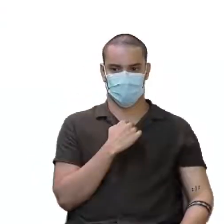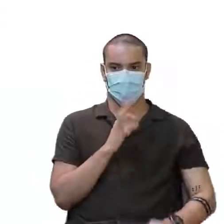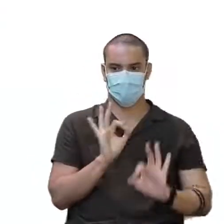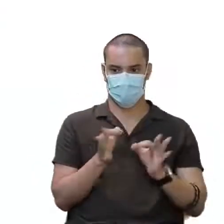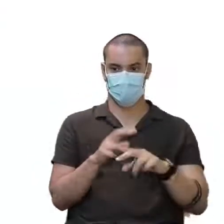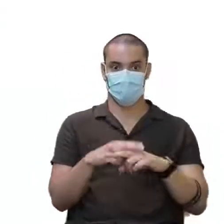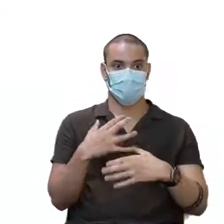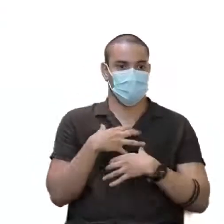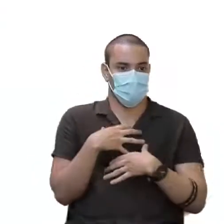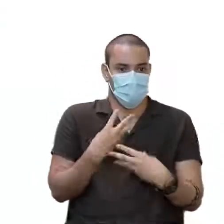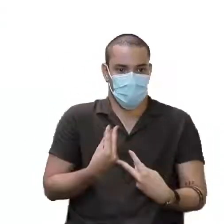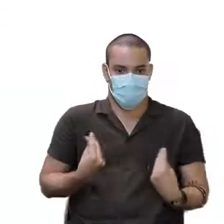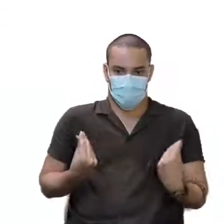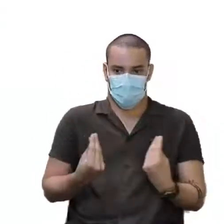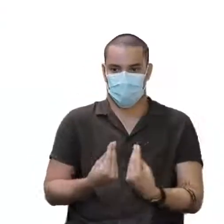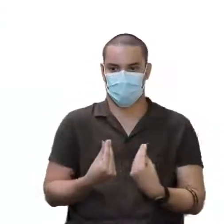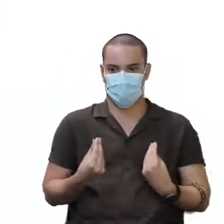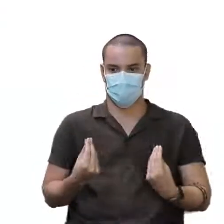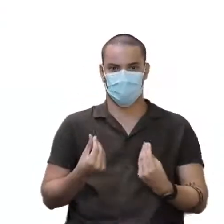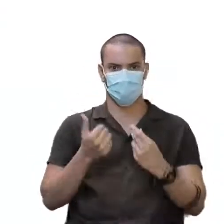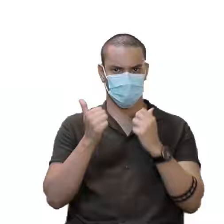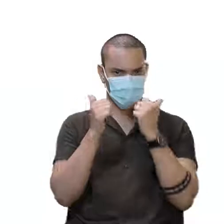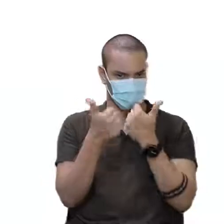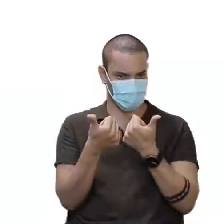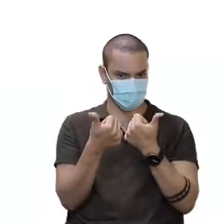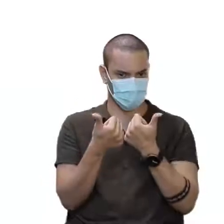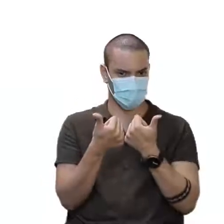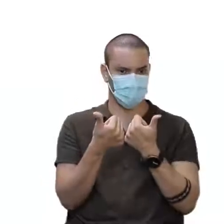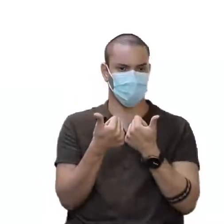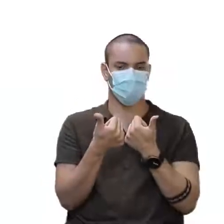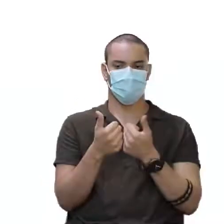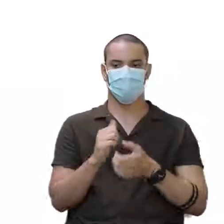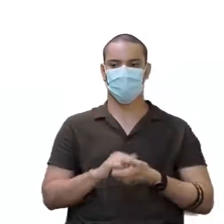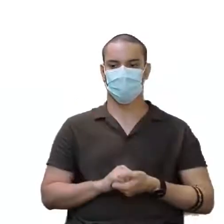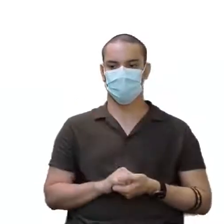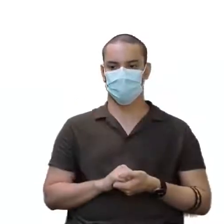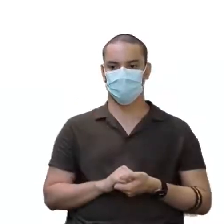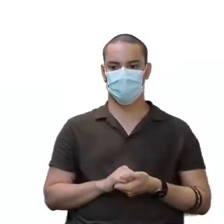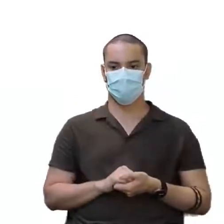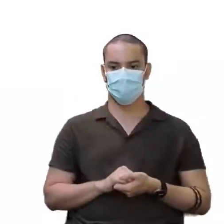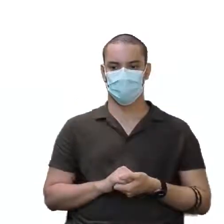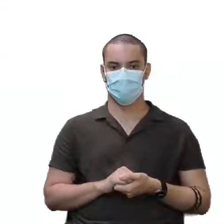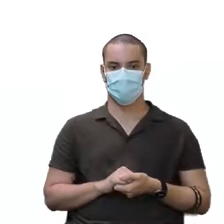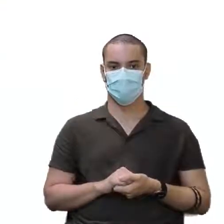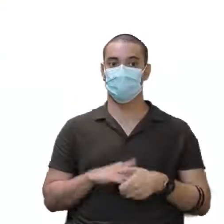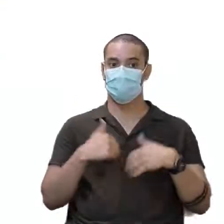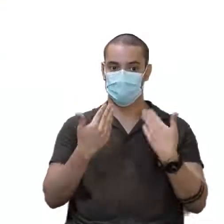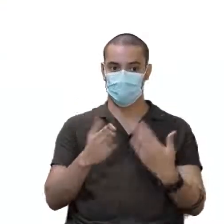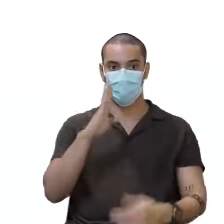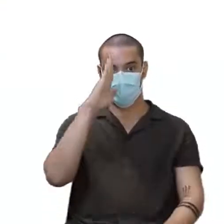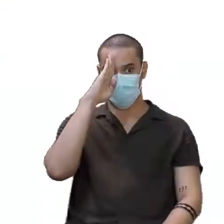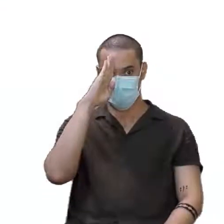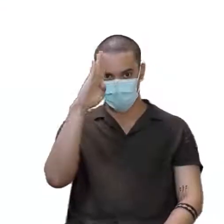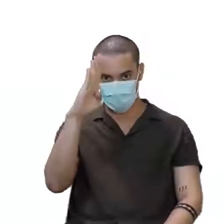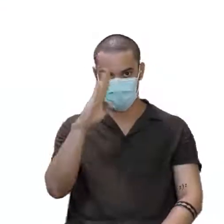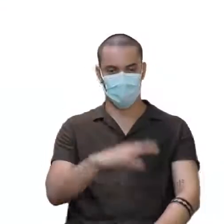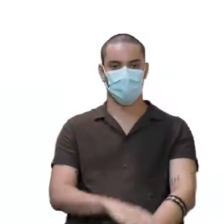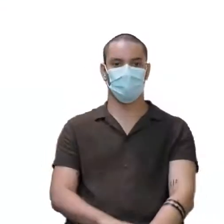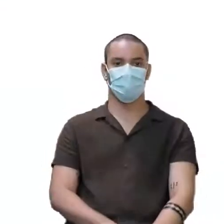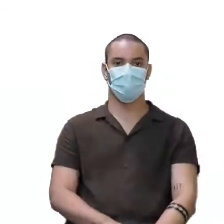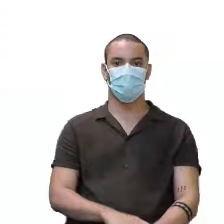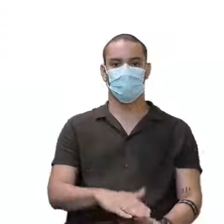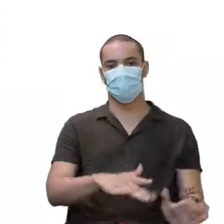São sensíveis também. Perfeito? Então, fase das espécies pioneiras, a